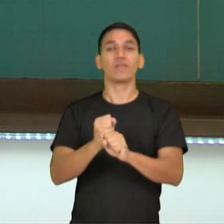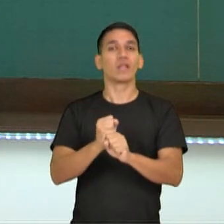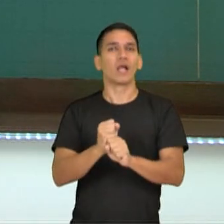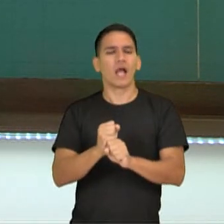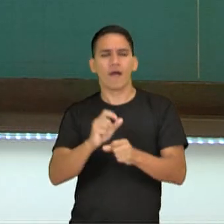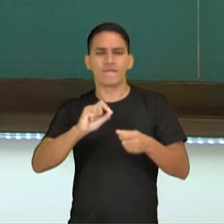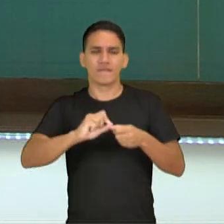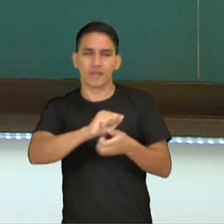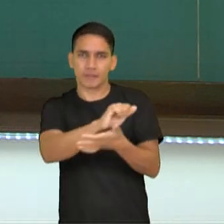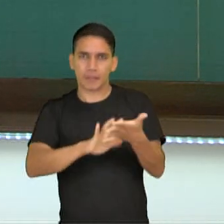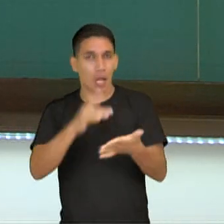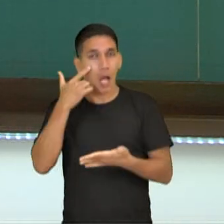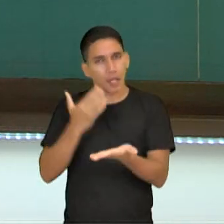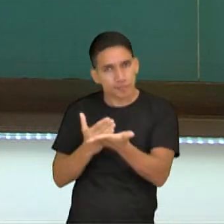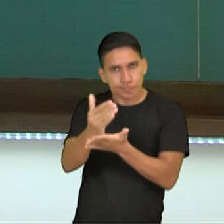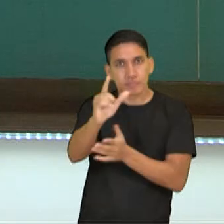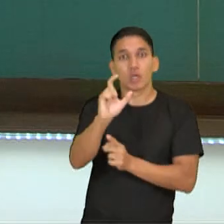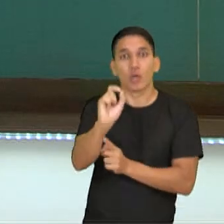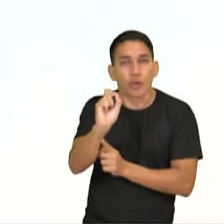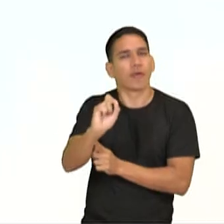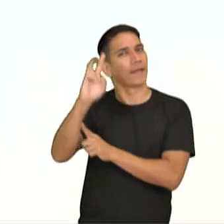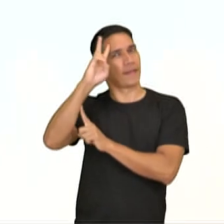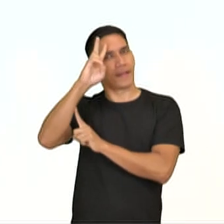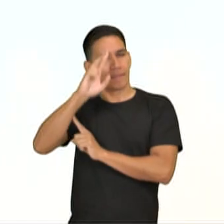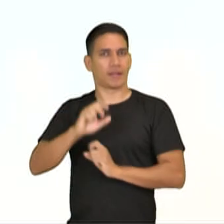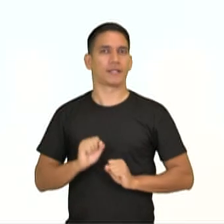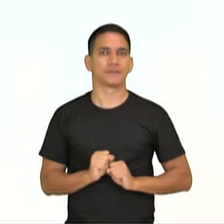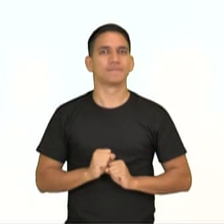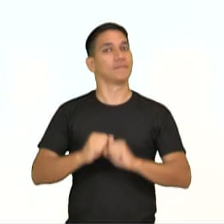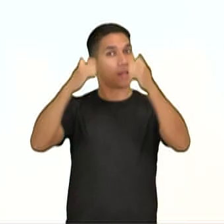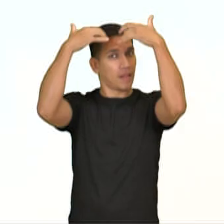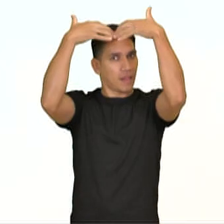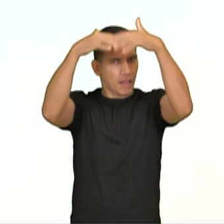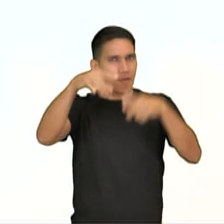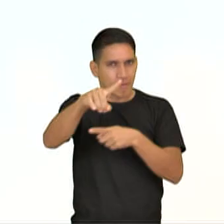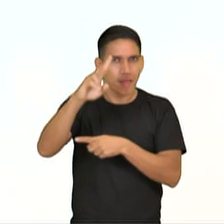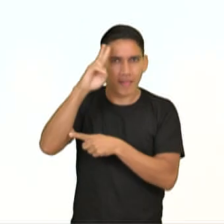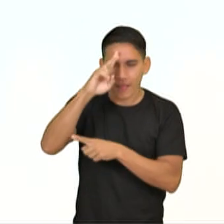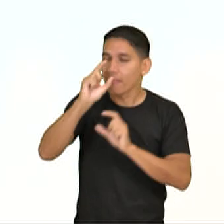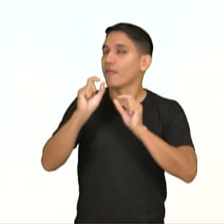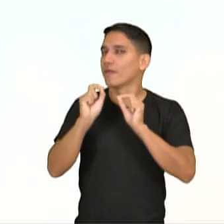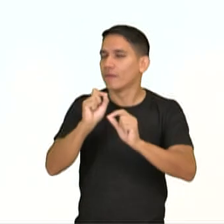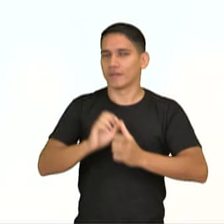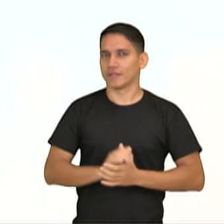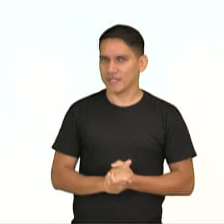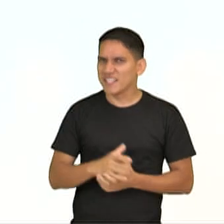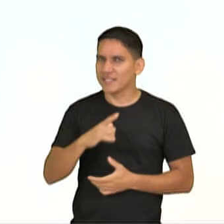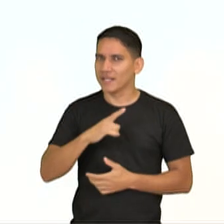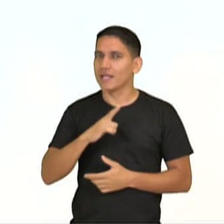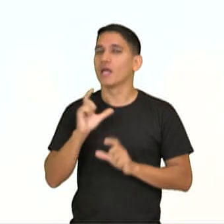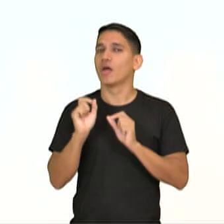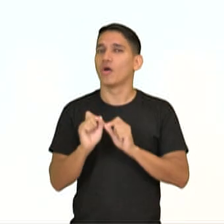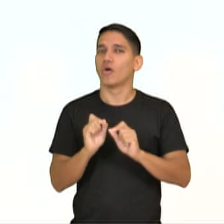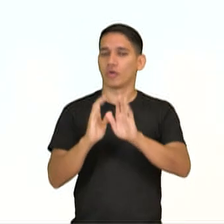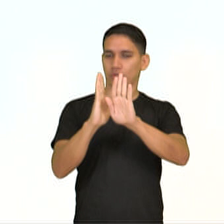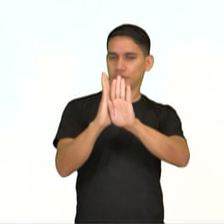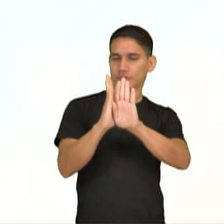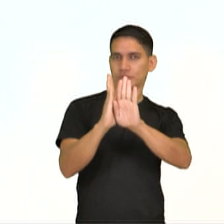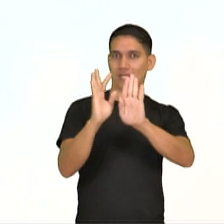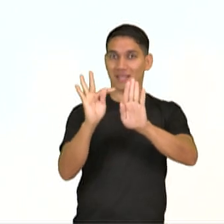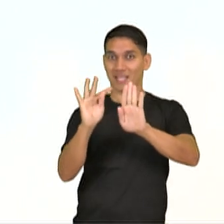exercícios. Vamos começar aqui lembrando, pensando se vocês lembram os valores de tangente